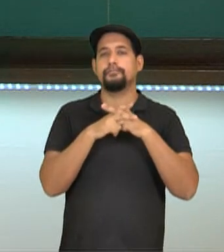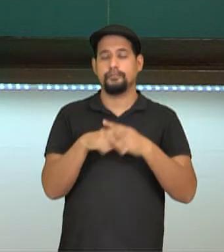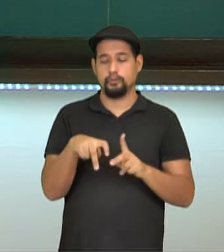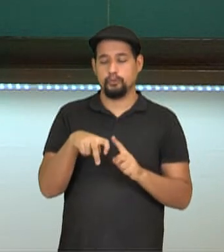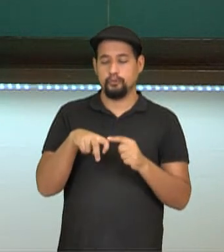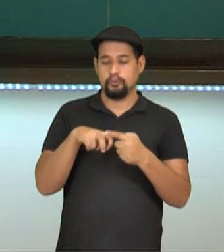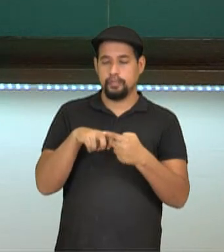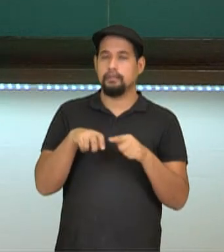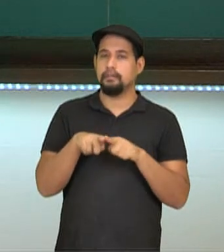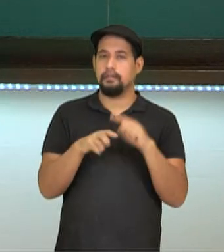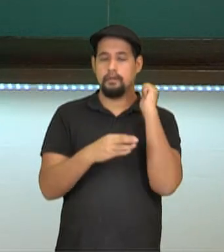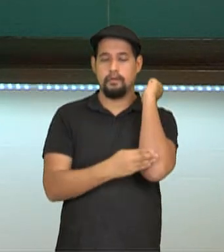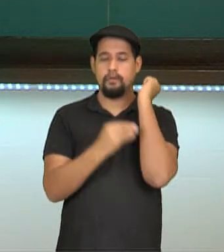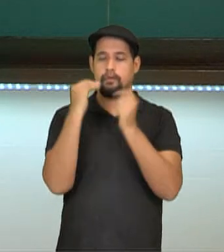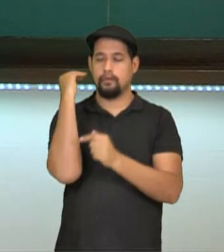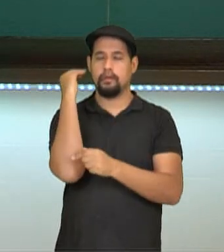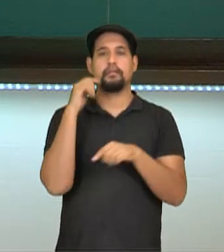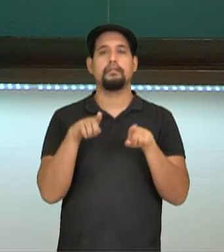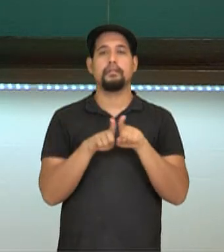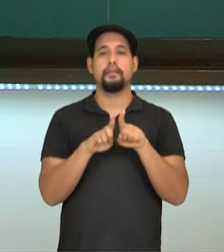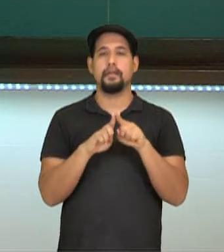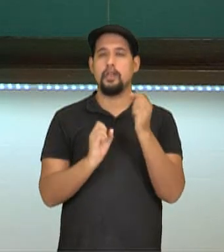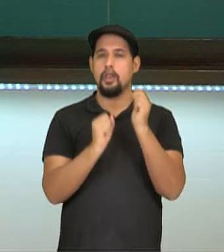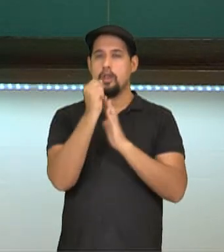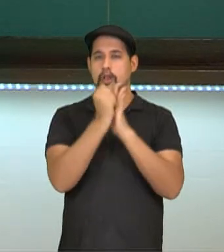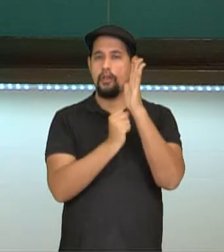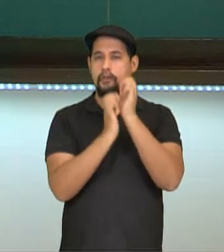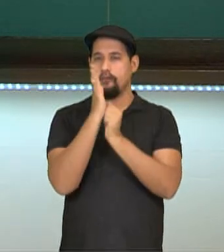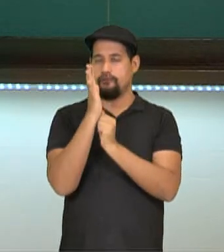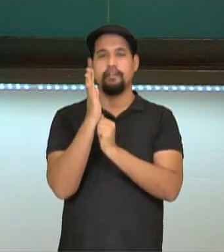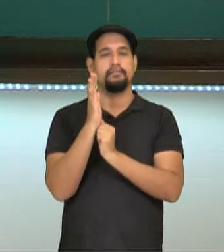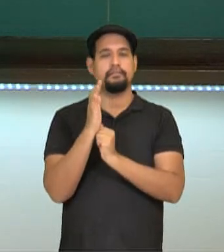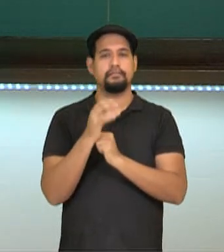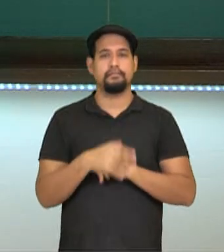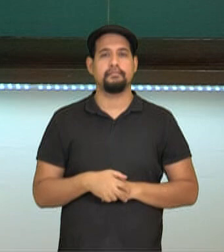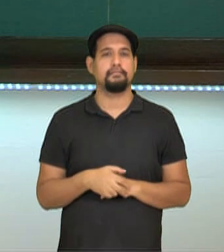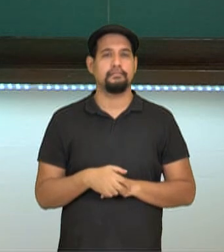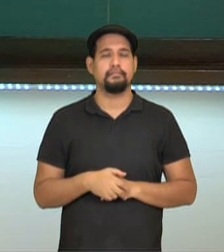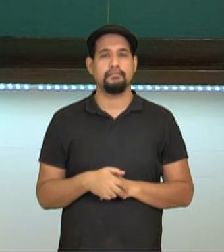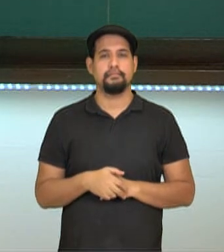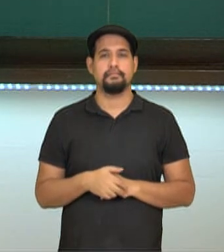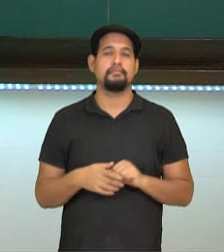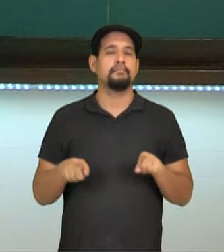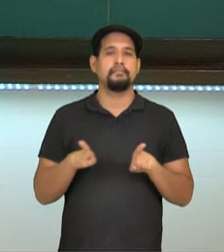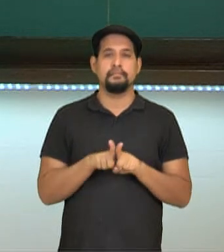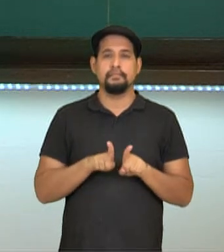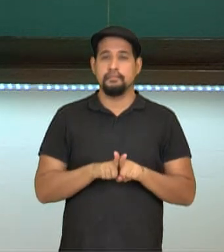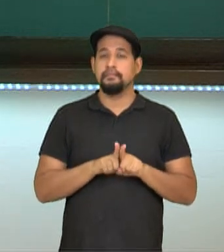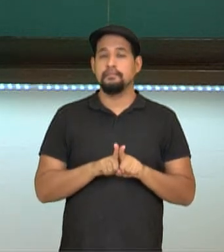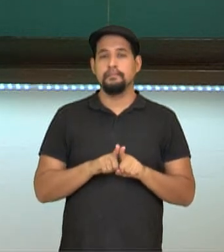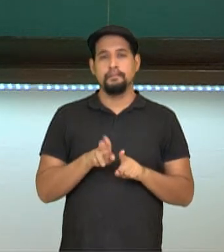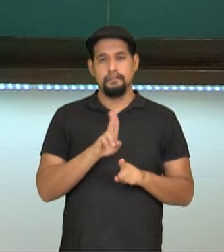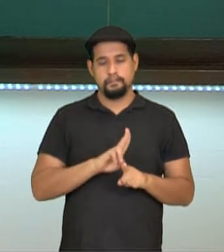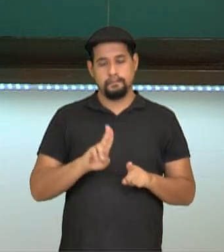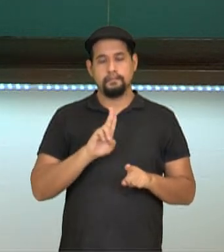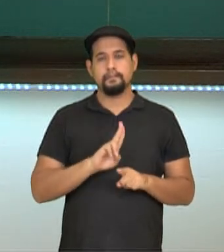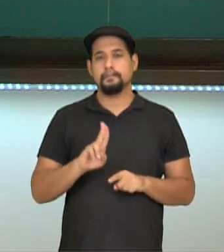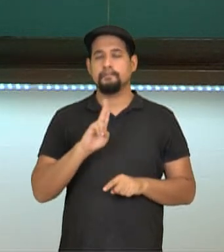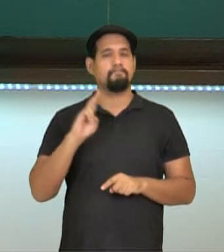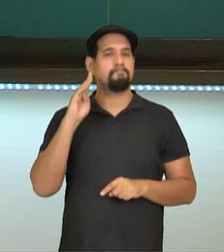joelheira, cotoveleira e luvas, tá bom? Além, do